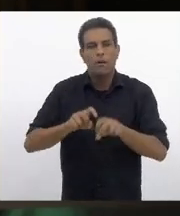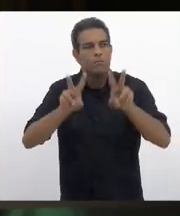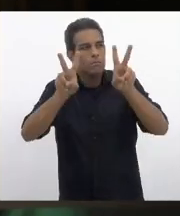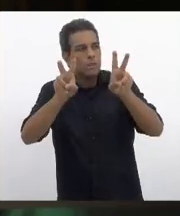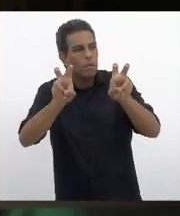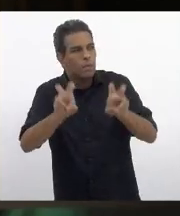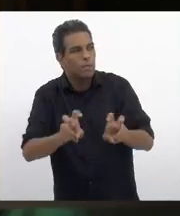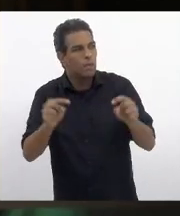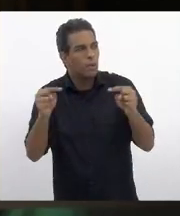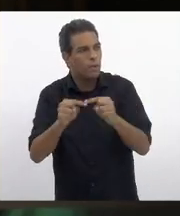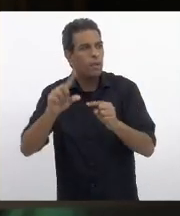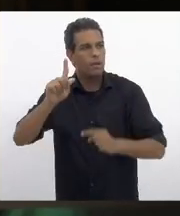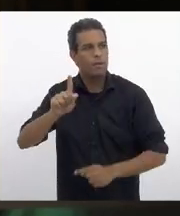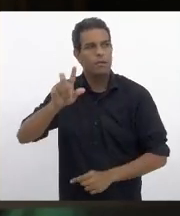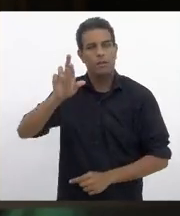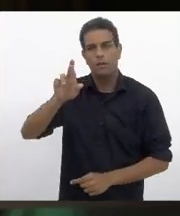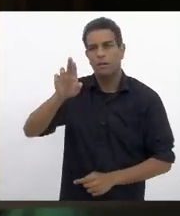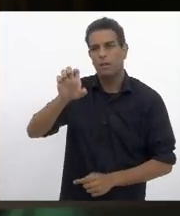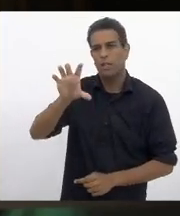que é a Gretchen.